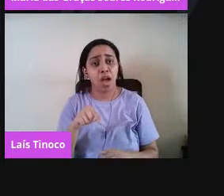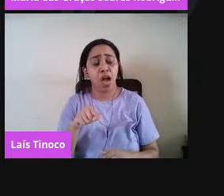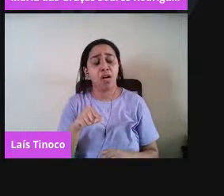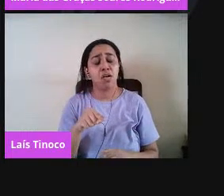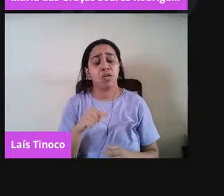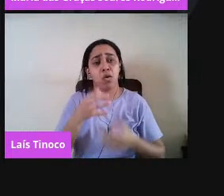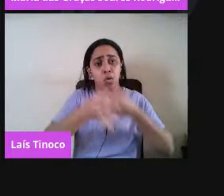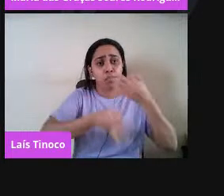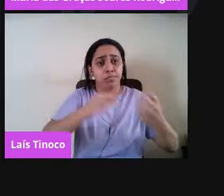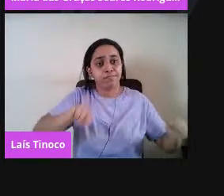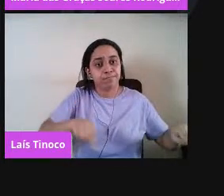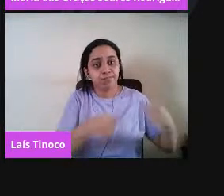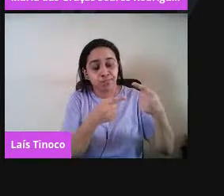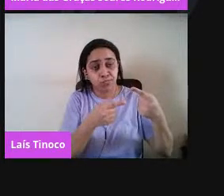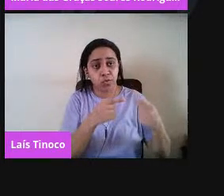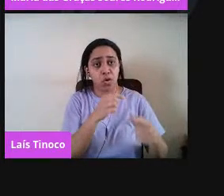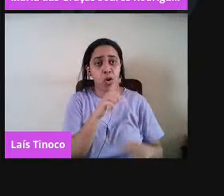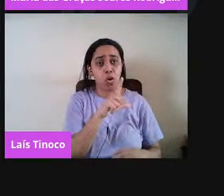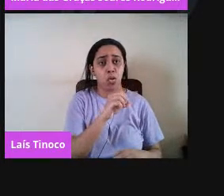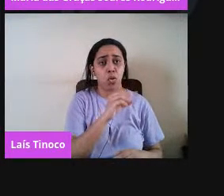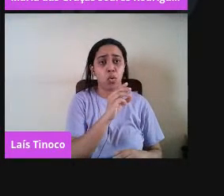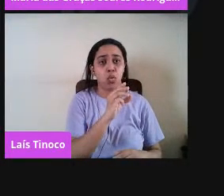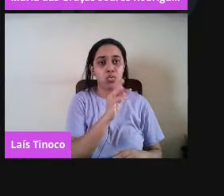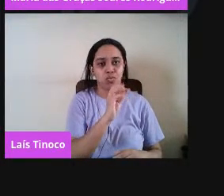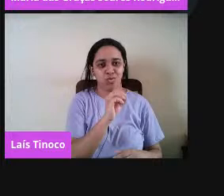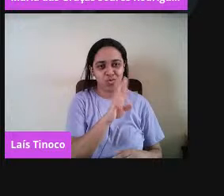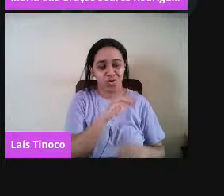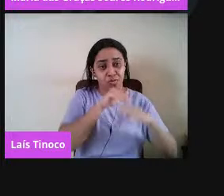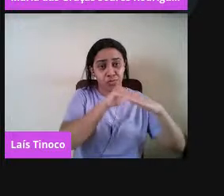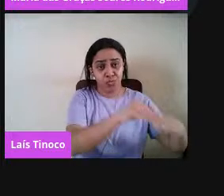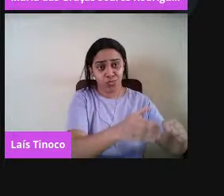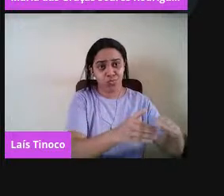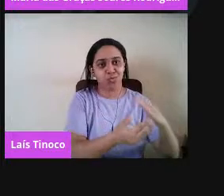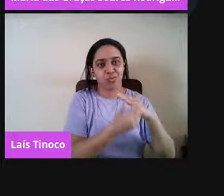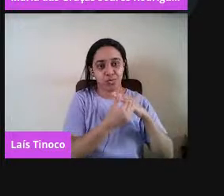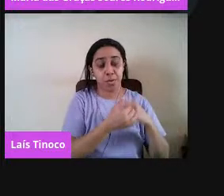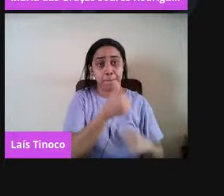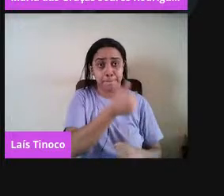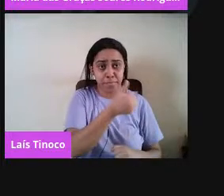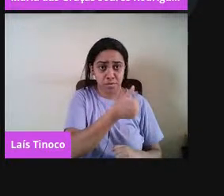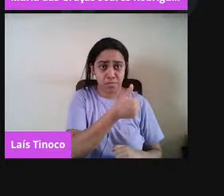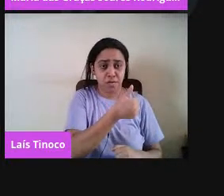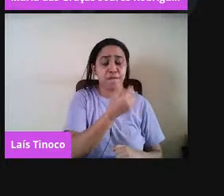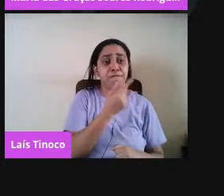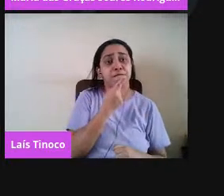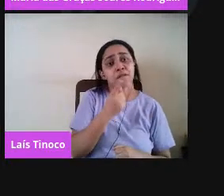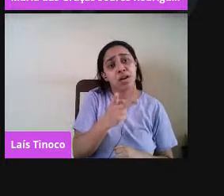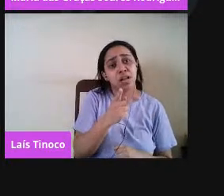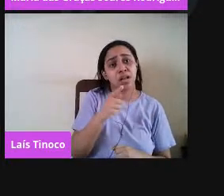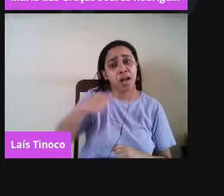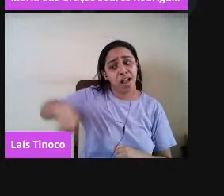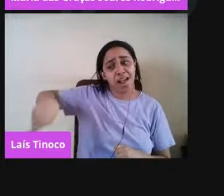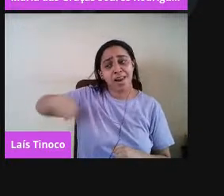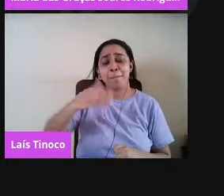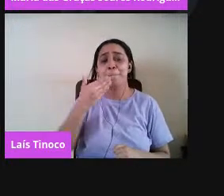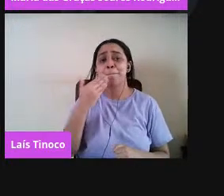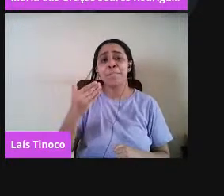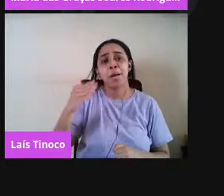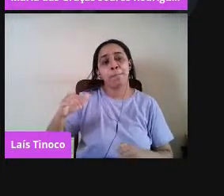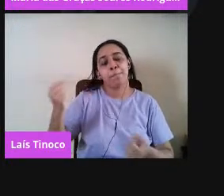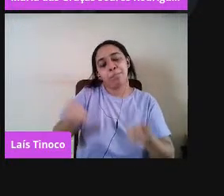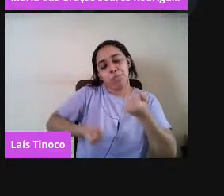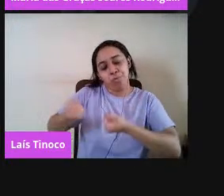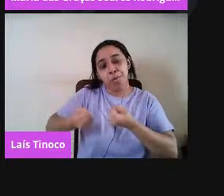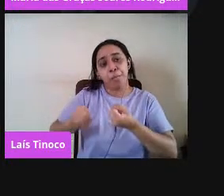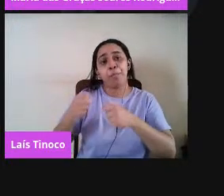o locutor enunciador primeiro faz as presidiárias ao pedirem para morrer, em face do sofrimento a que estão submetidas, ou